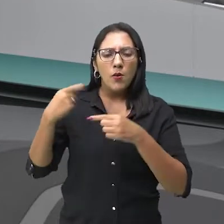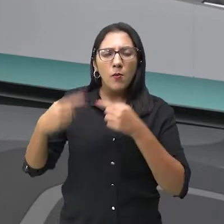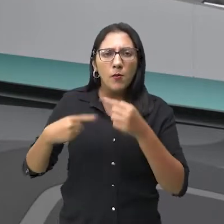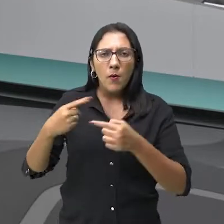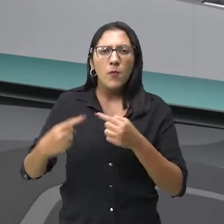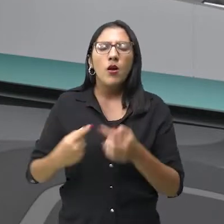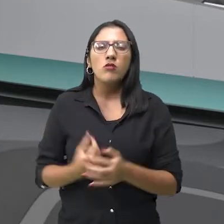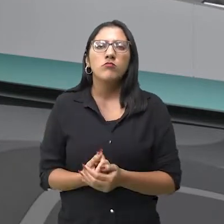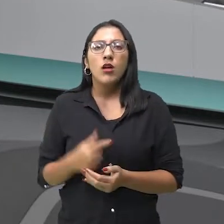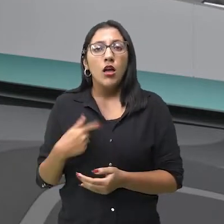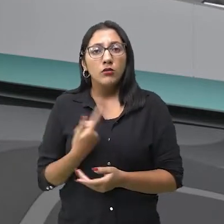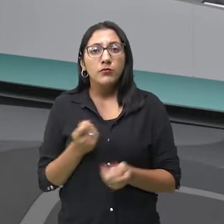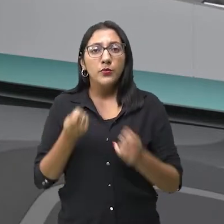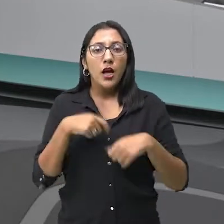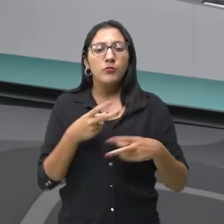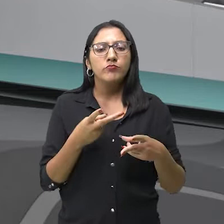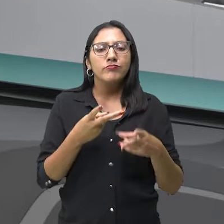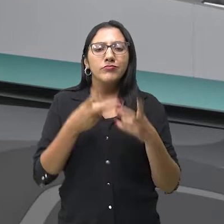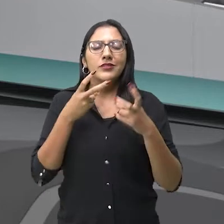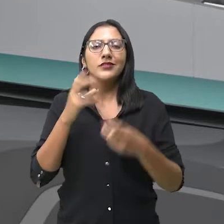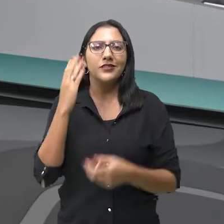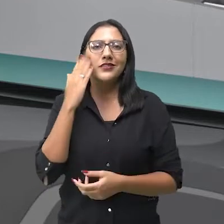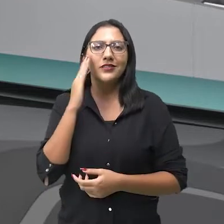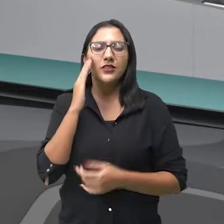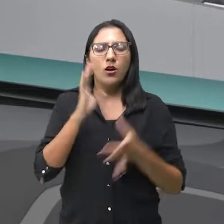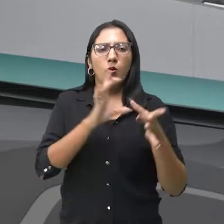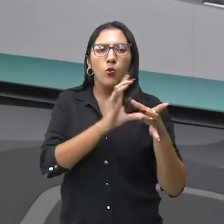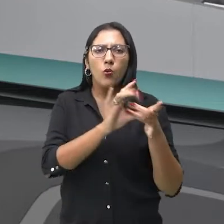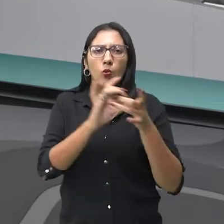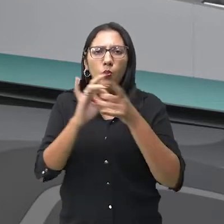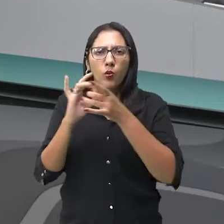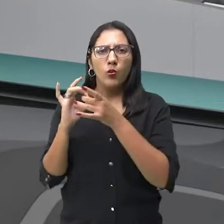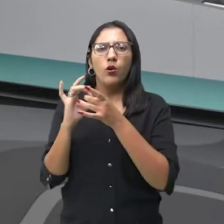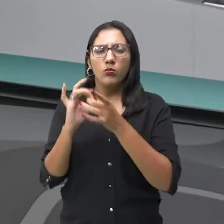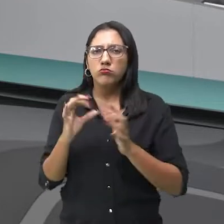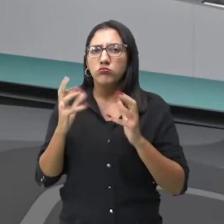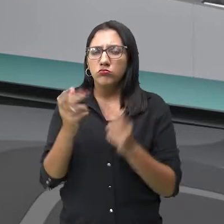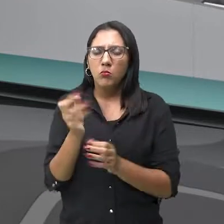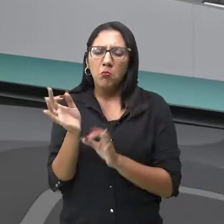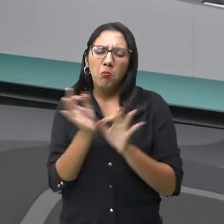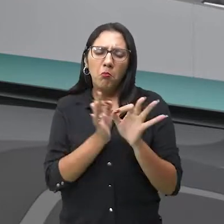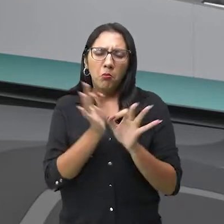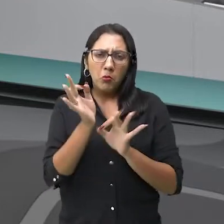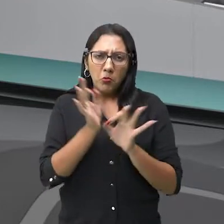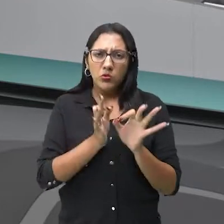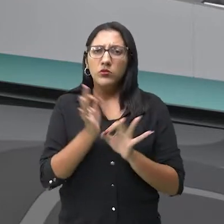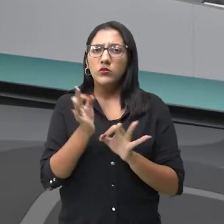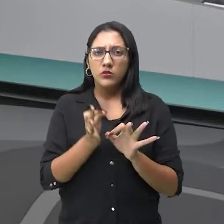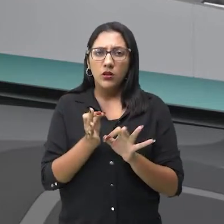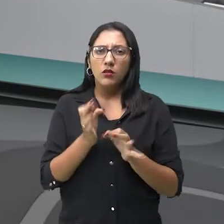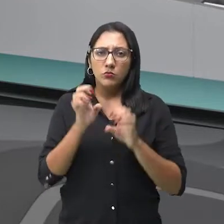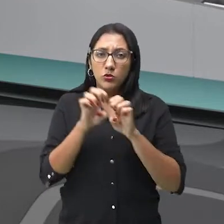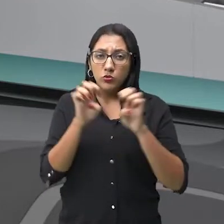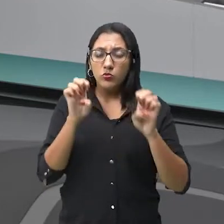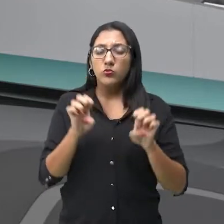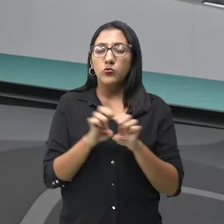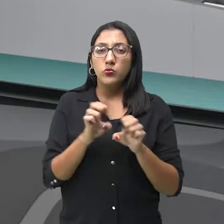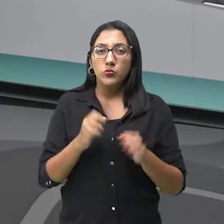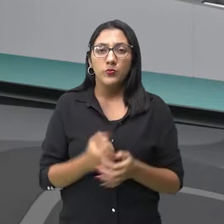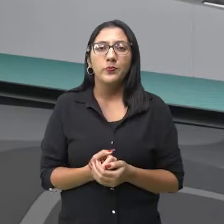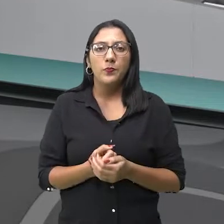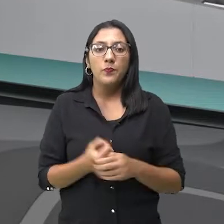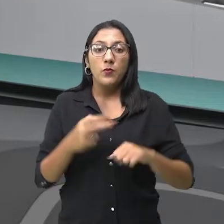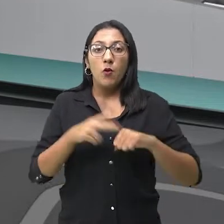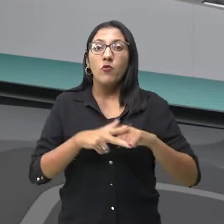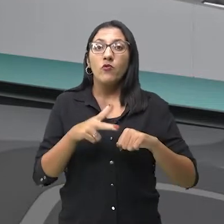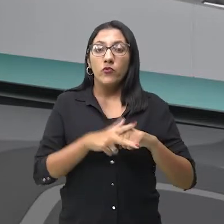fatos, a gente precisa então estar com os processos coesivos construídos de maneira adequada. E daí os